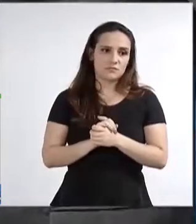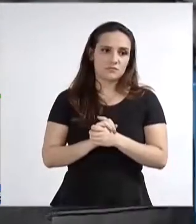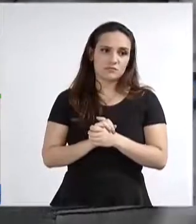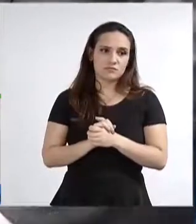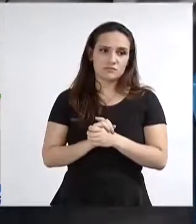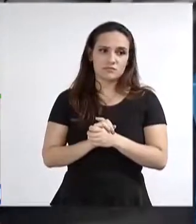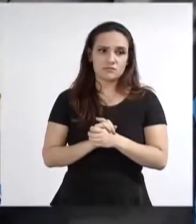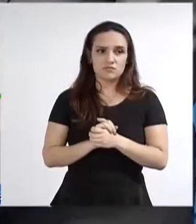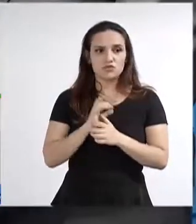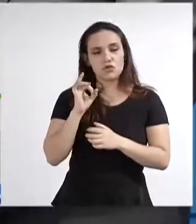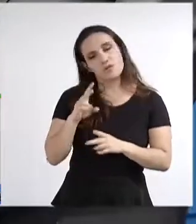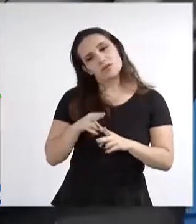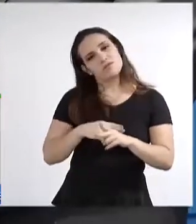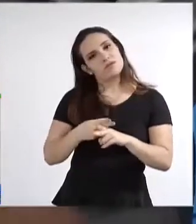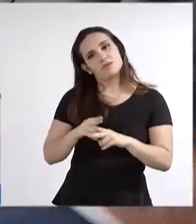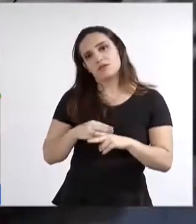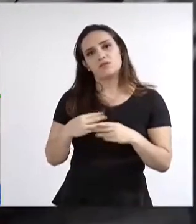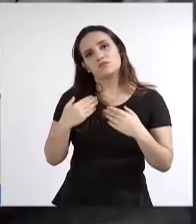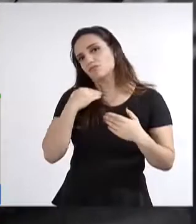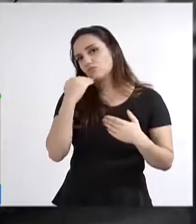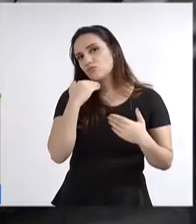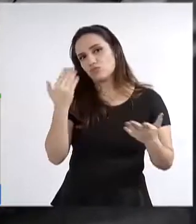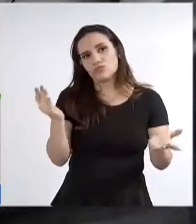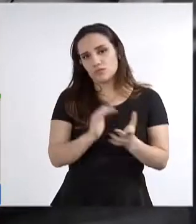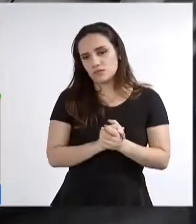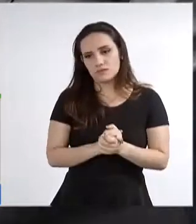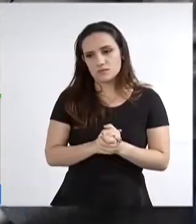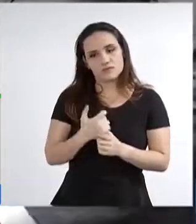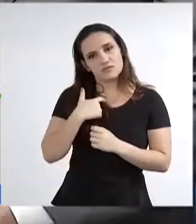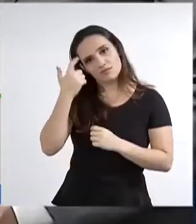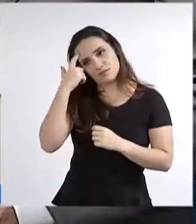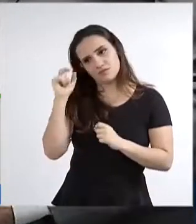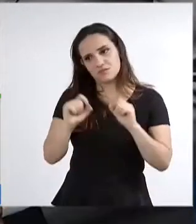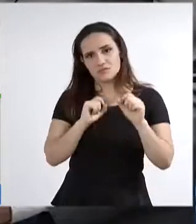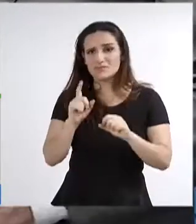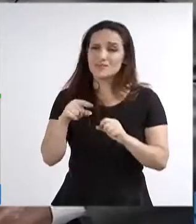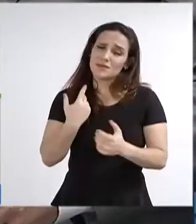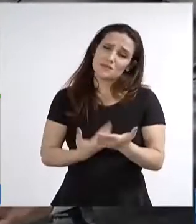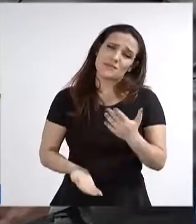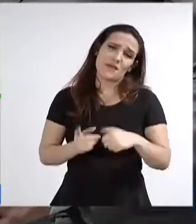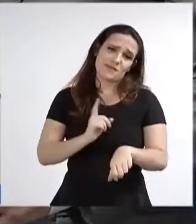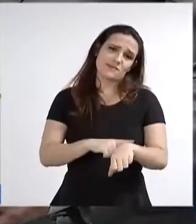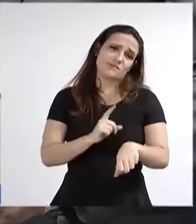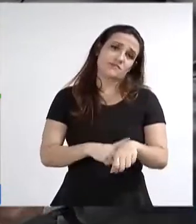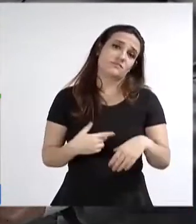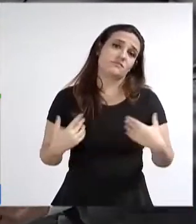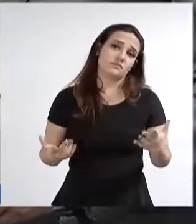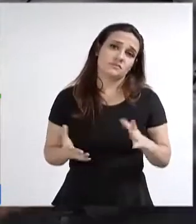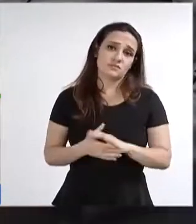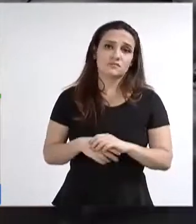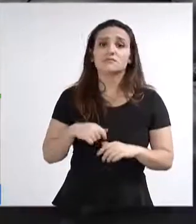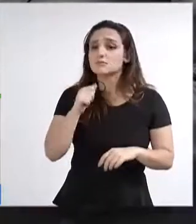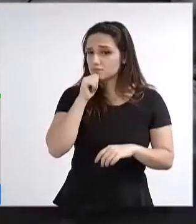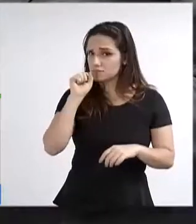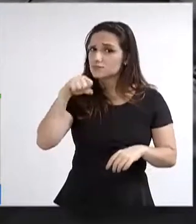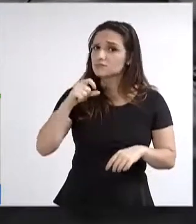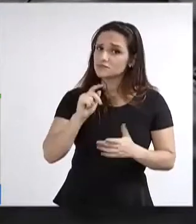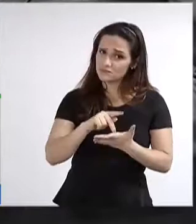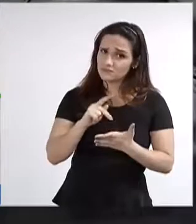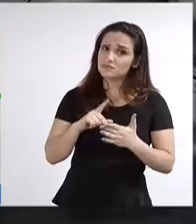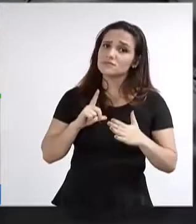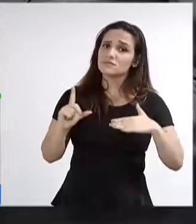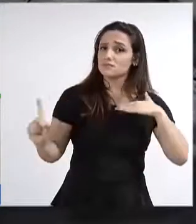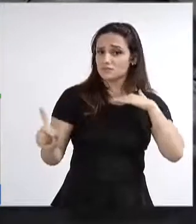ver. Se for para inglês ver, nós não achamos que é um desperdício de tempo, mesmo atendendo a